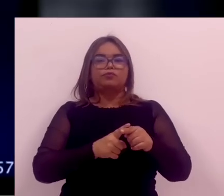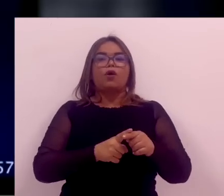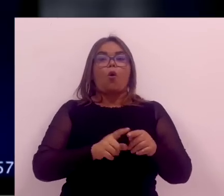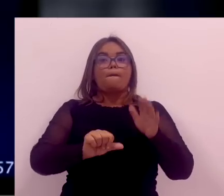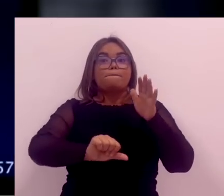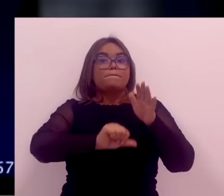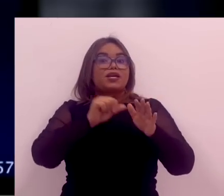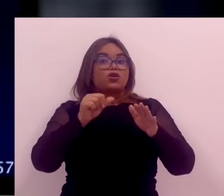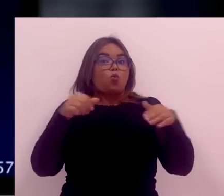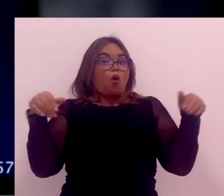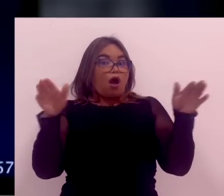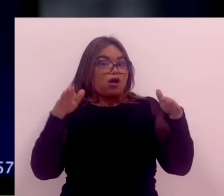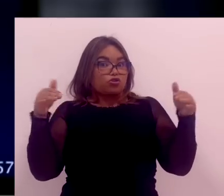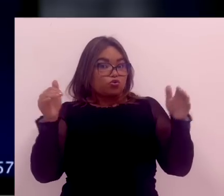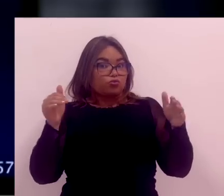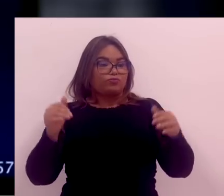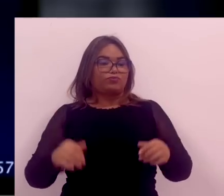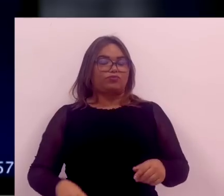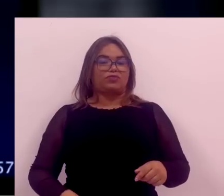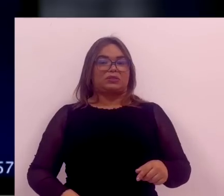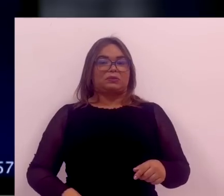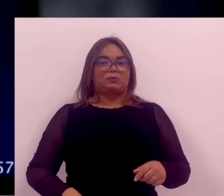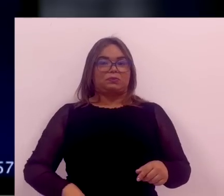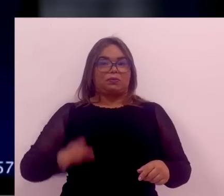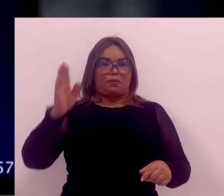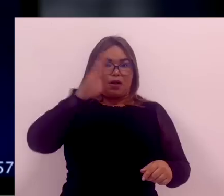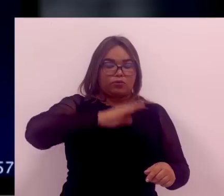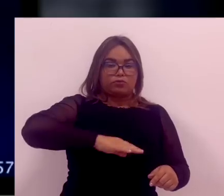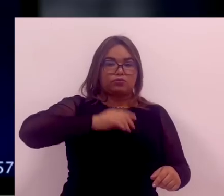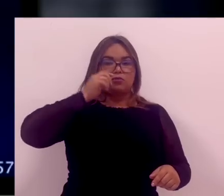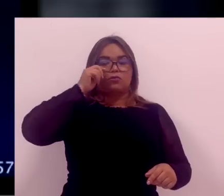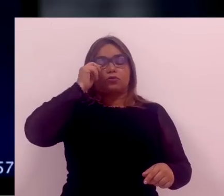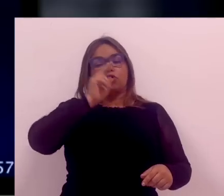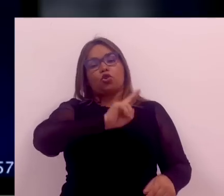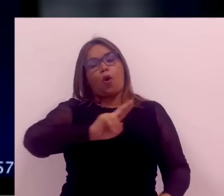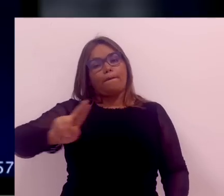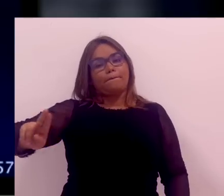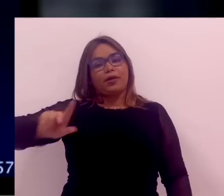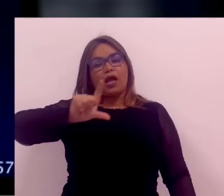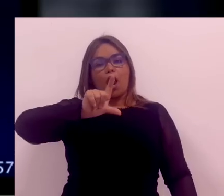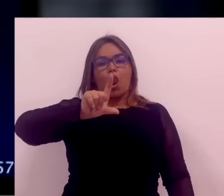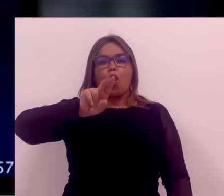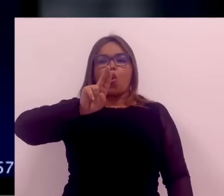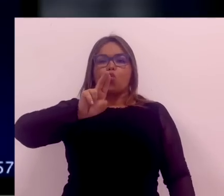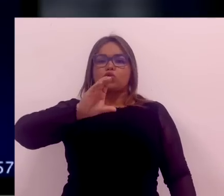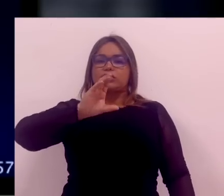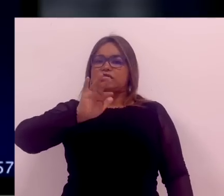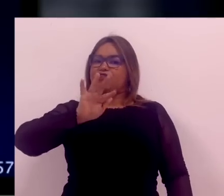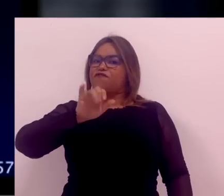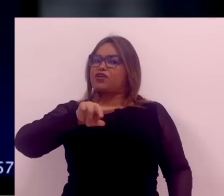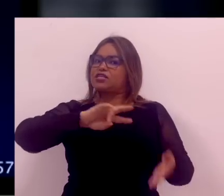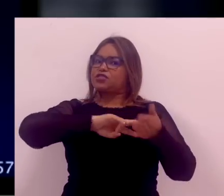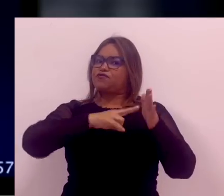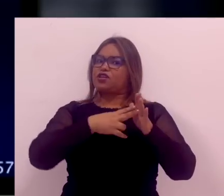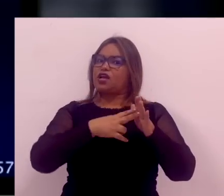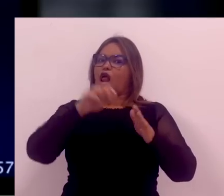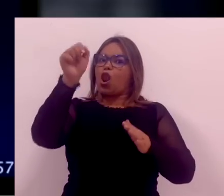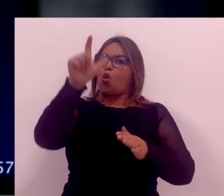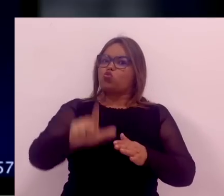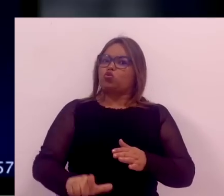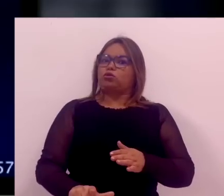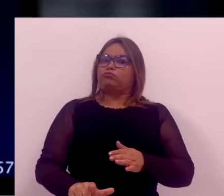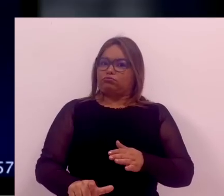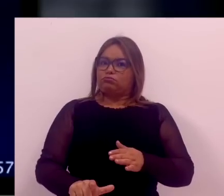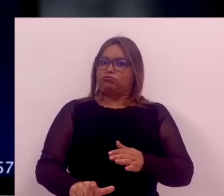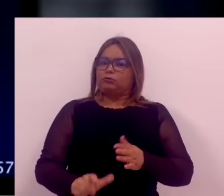uma filosofia de arte dogmática na razão porque o primeiro arcanjo, que saiu das profundezas do caos, era chamado de